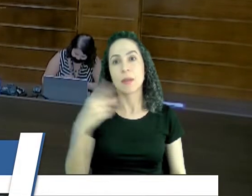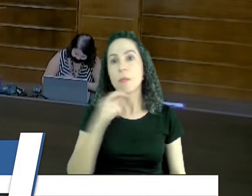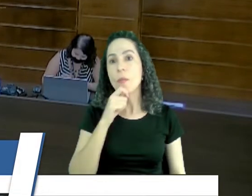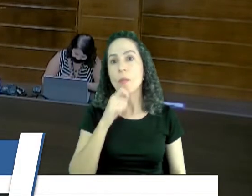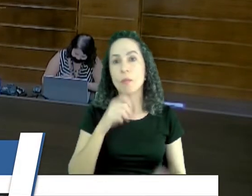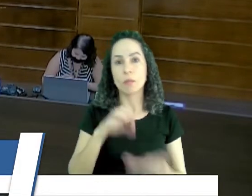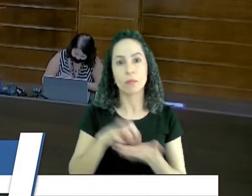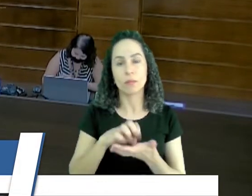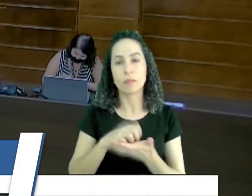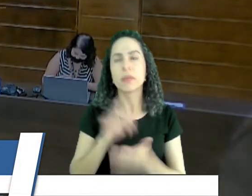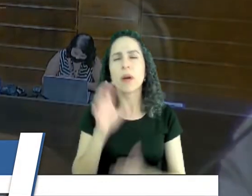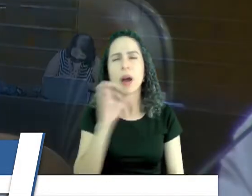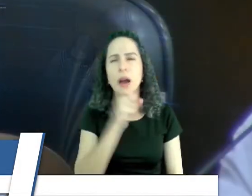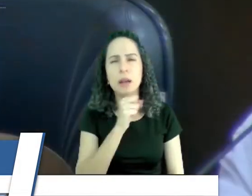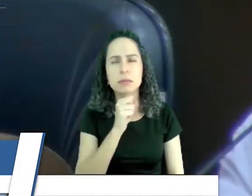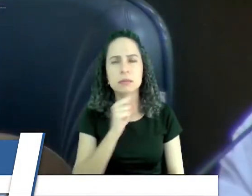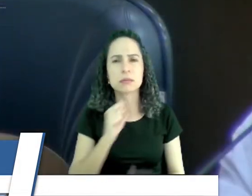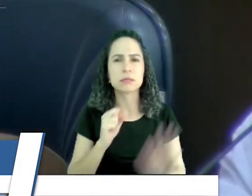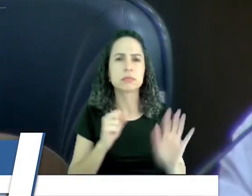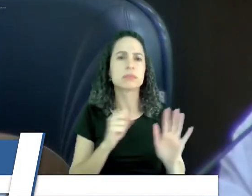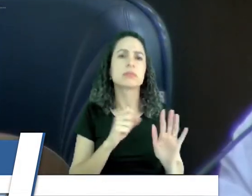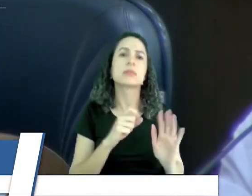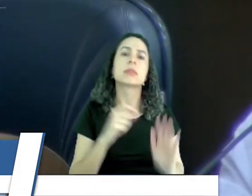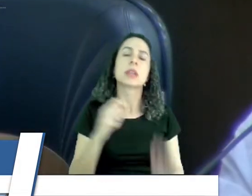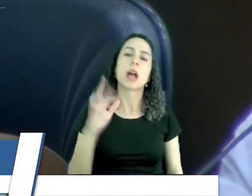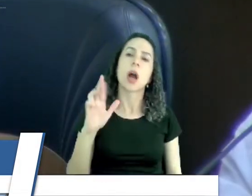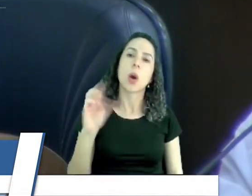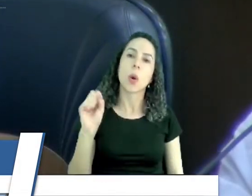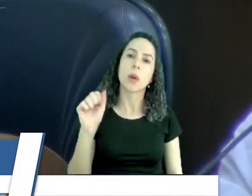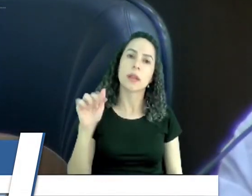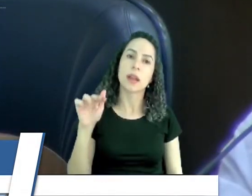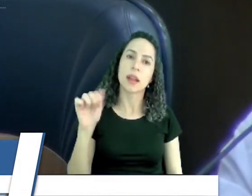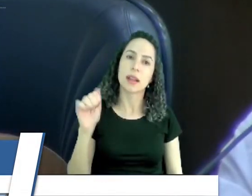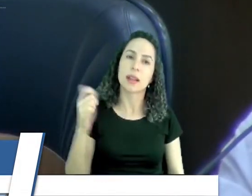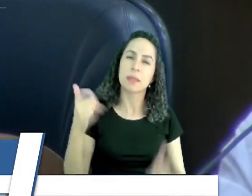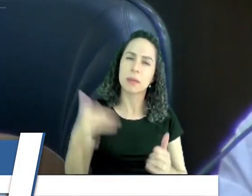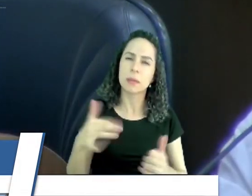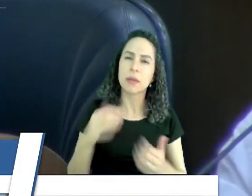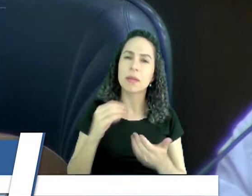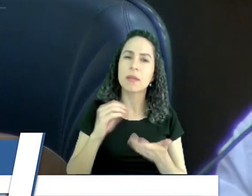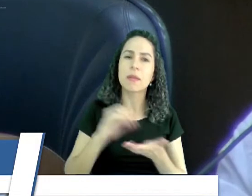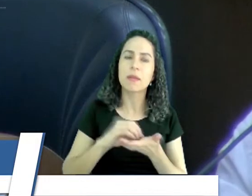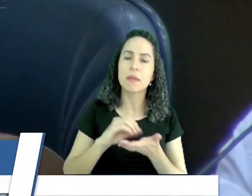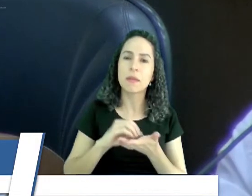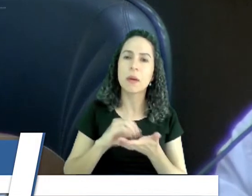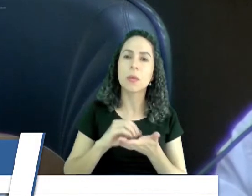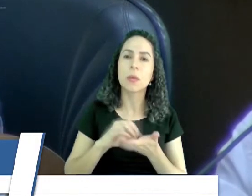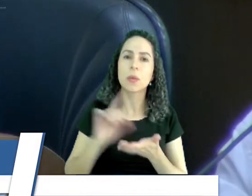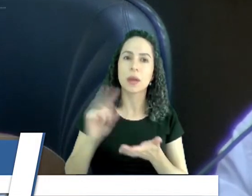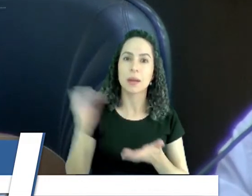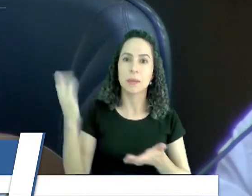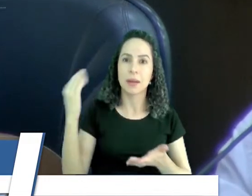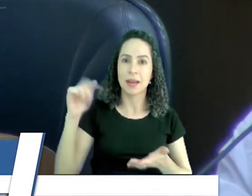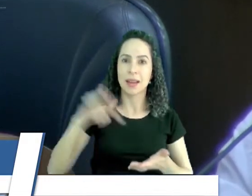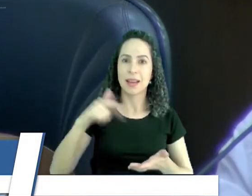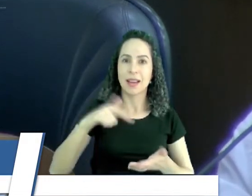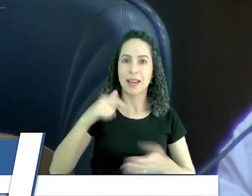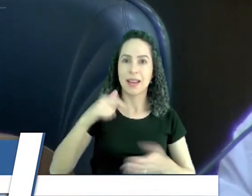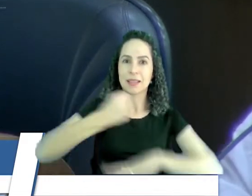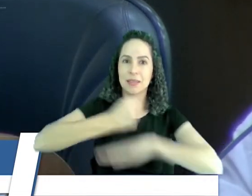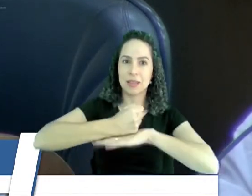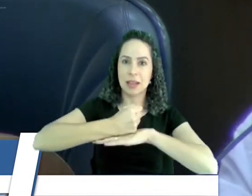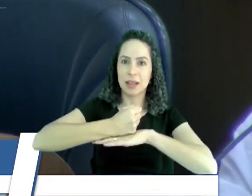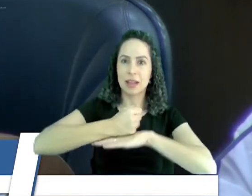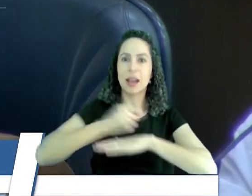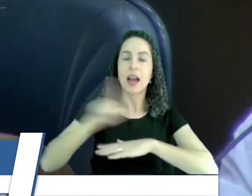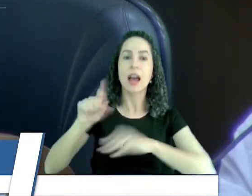rapidinho só. A Rosana falou, mas esqueceu de um ato que ela fez aqui na Cidade de Franca, o Caminho da